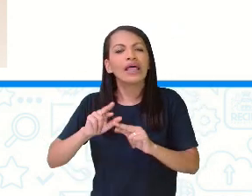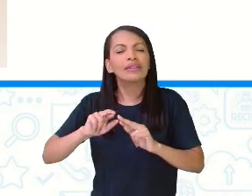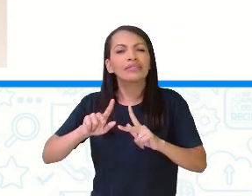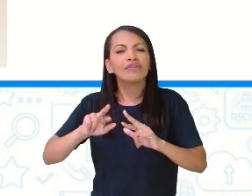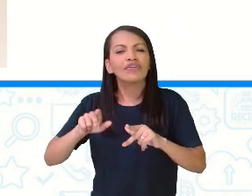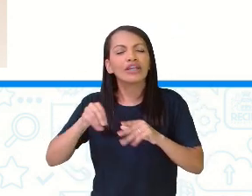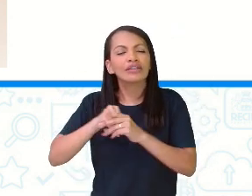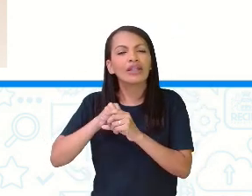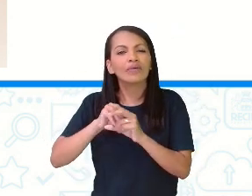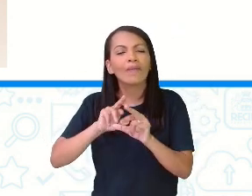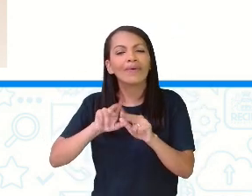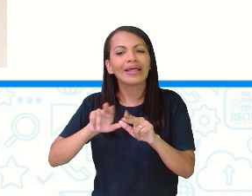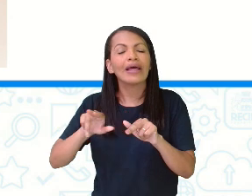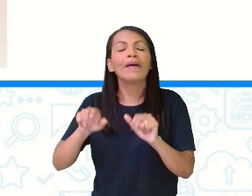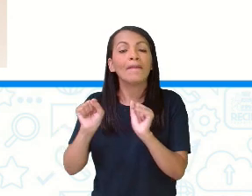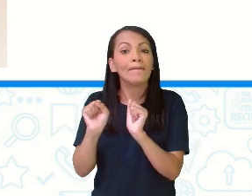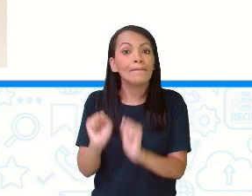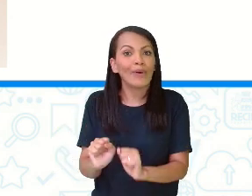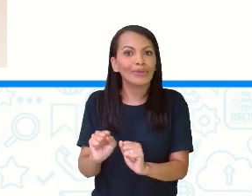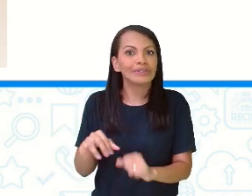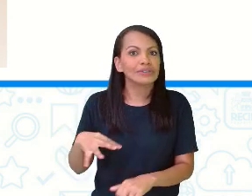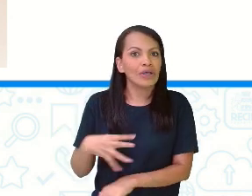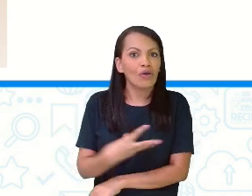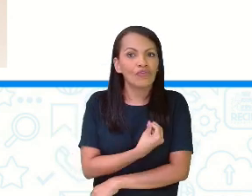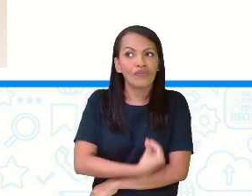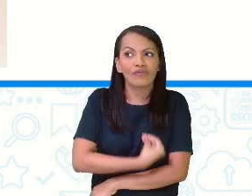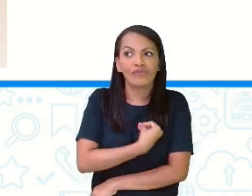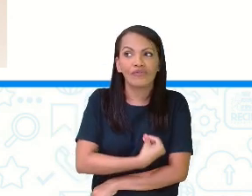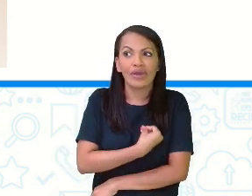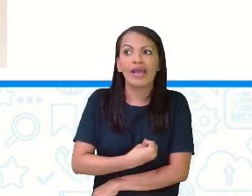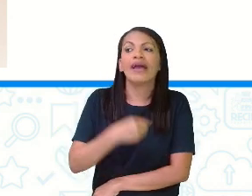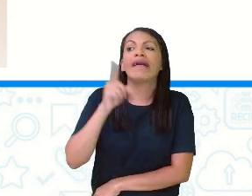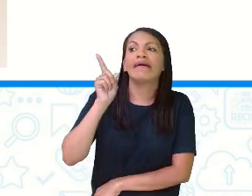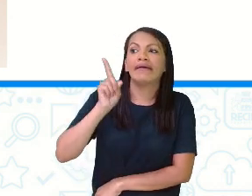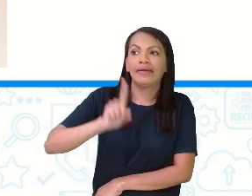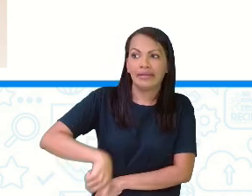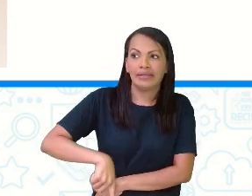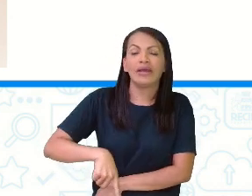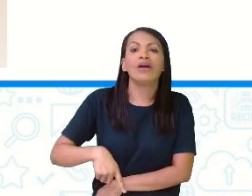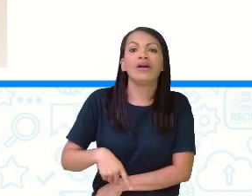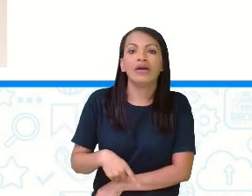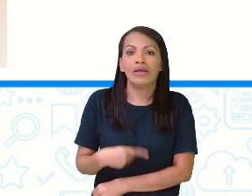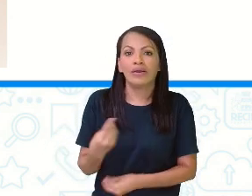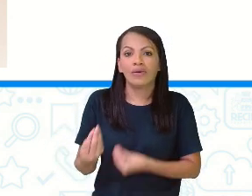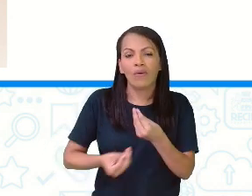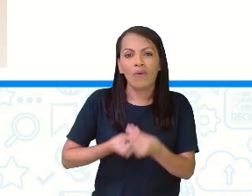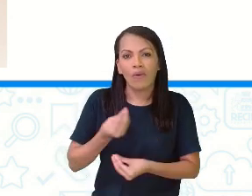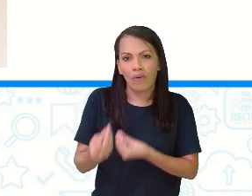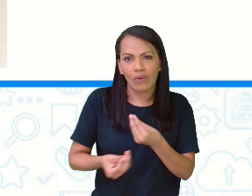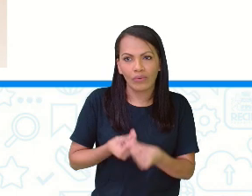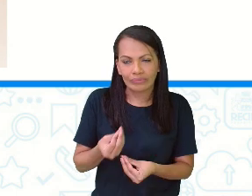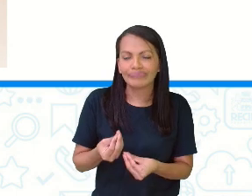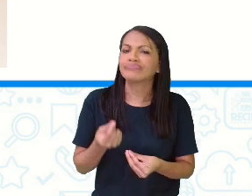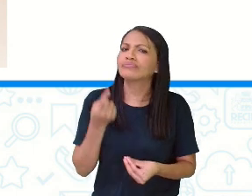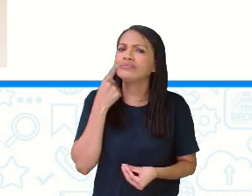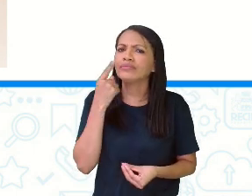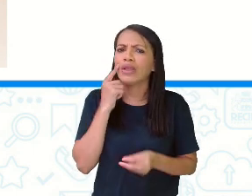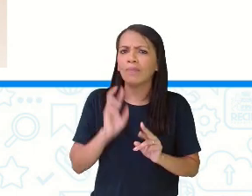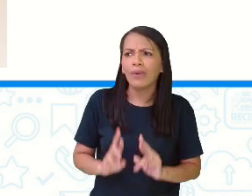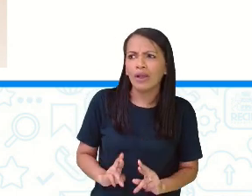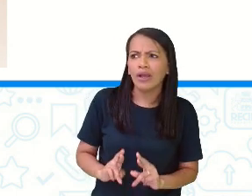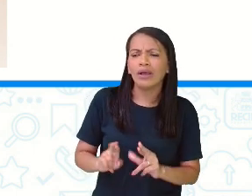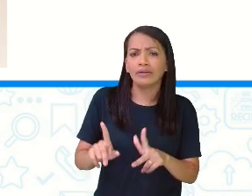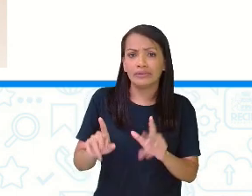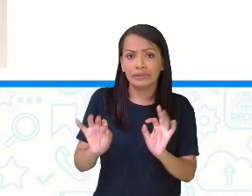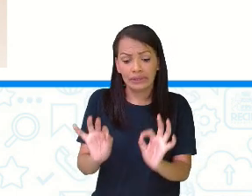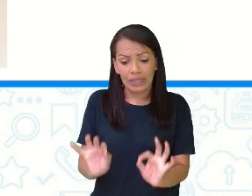diferenciada para poder salvar vidas, não é? Elas estão de uma forma diferente,